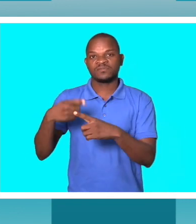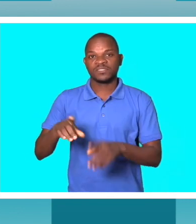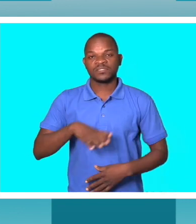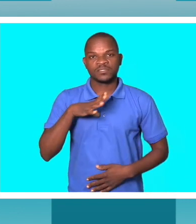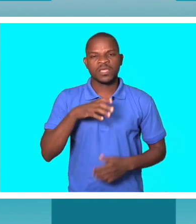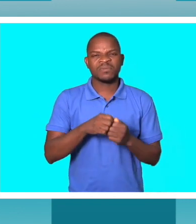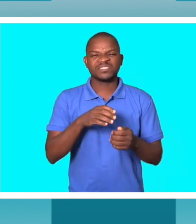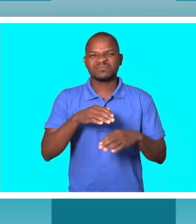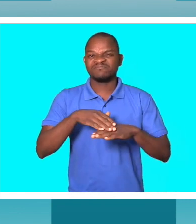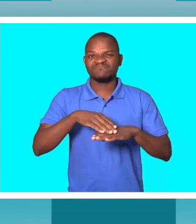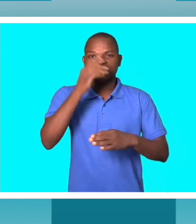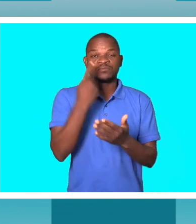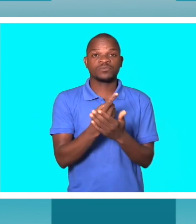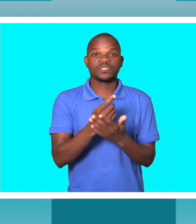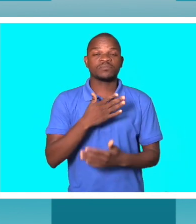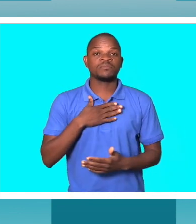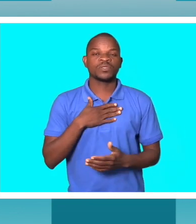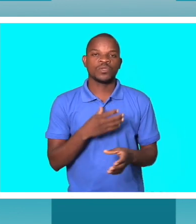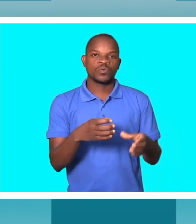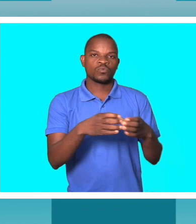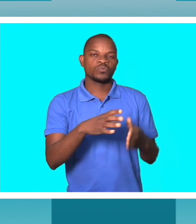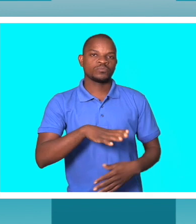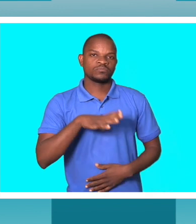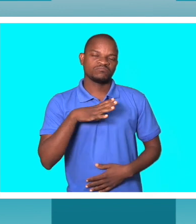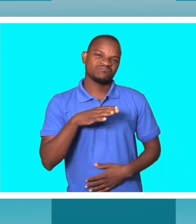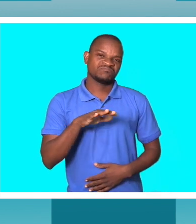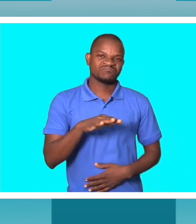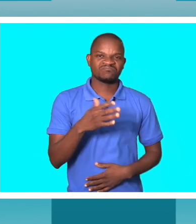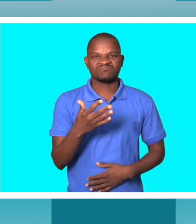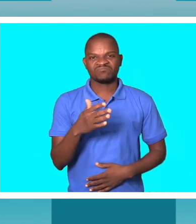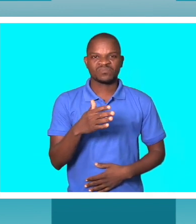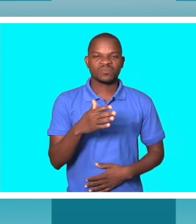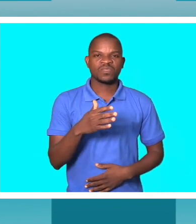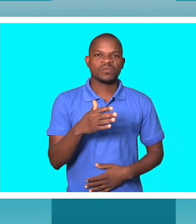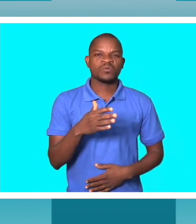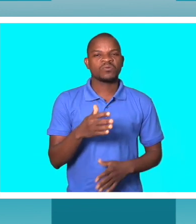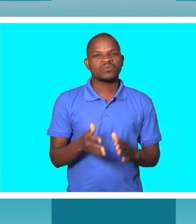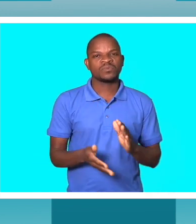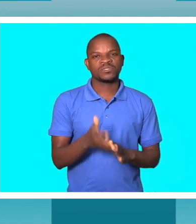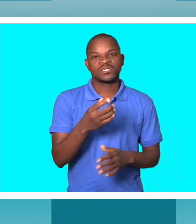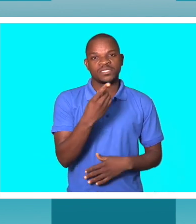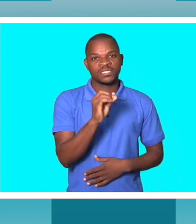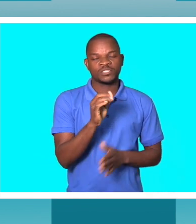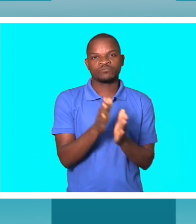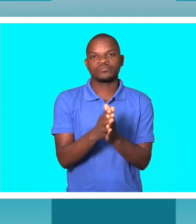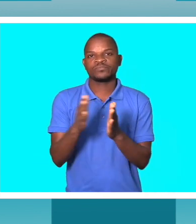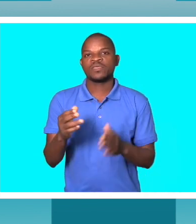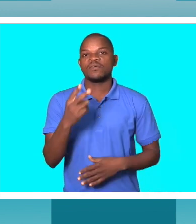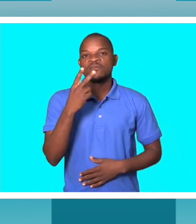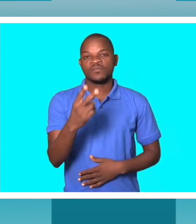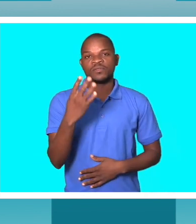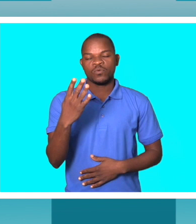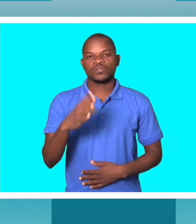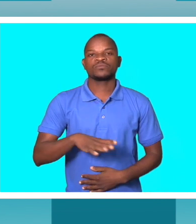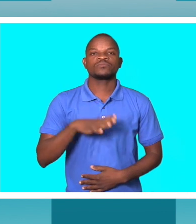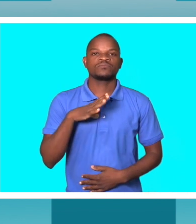um grupo que eu me focalizo mais, que esse grupo tem a idade de 10 a 24